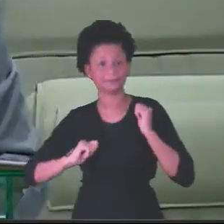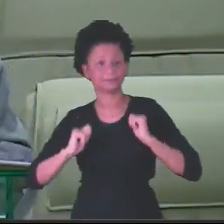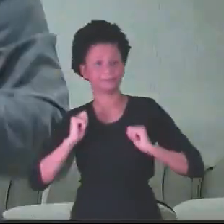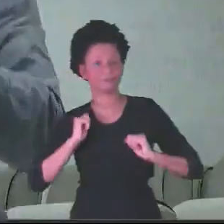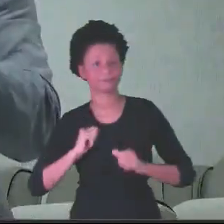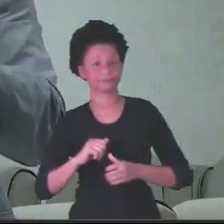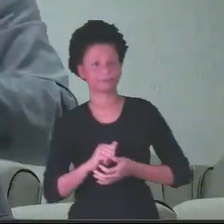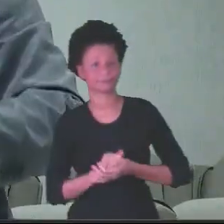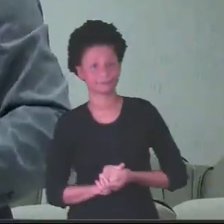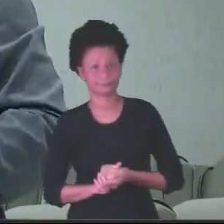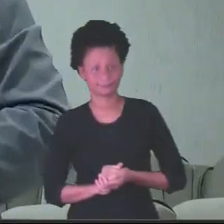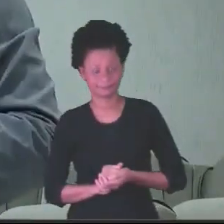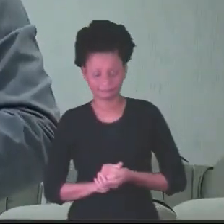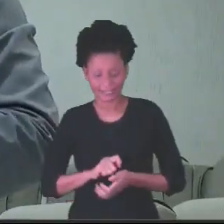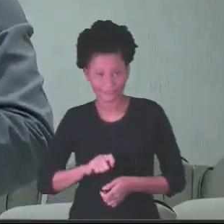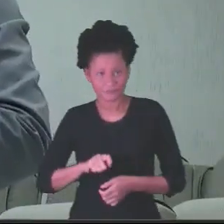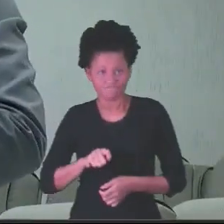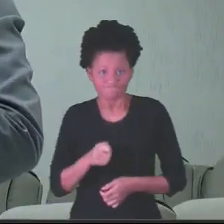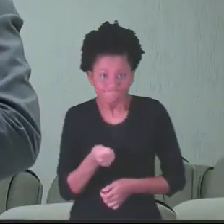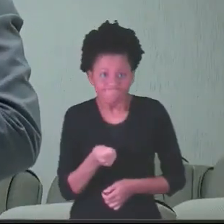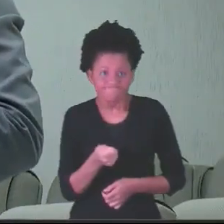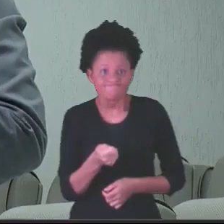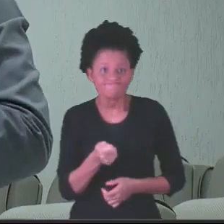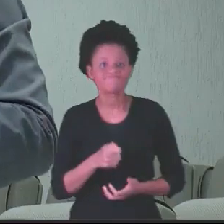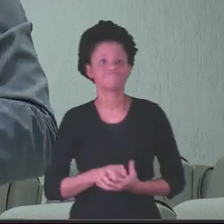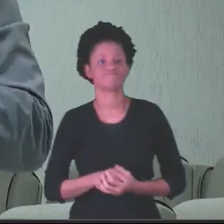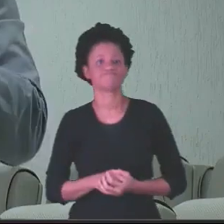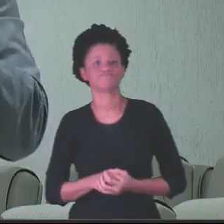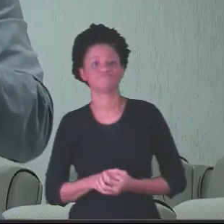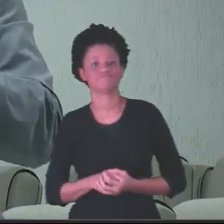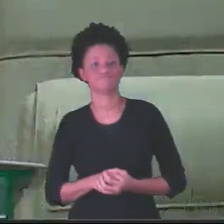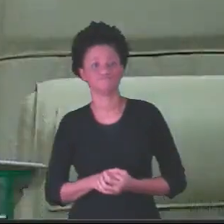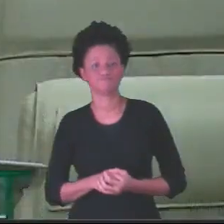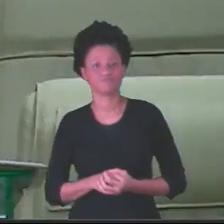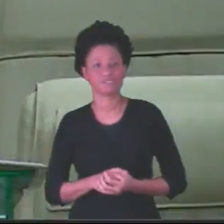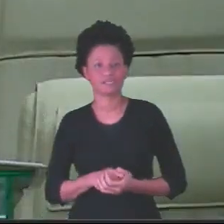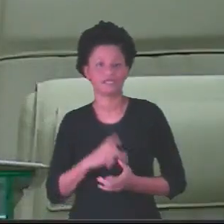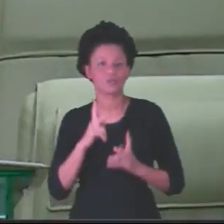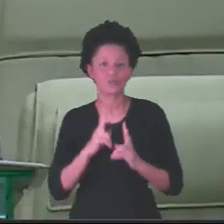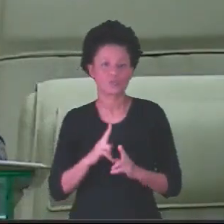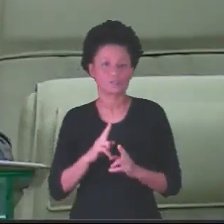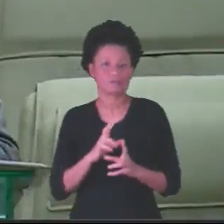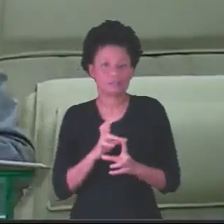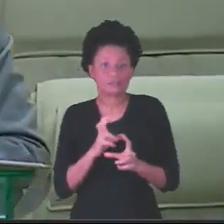e é aperto o estrangulamento